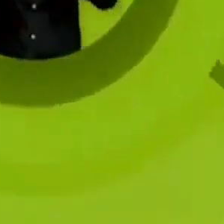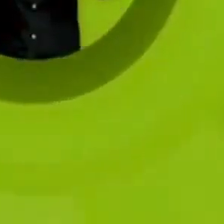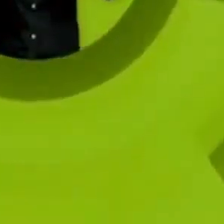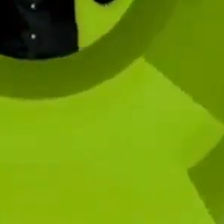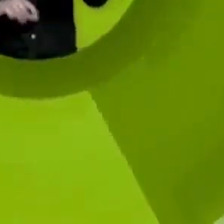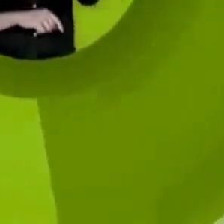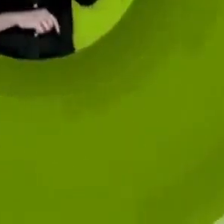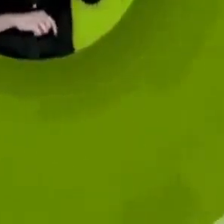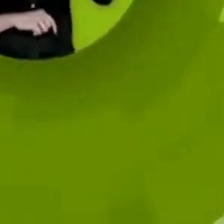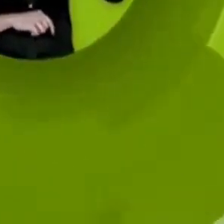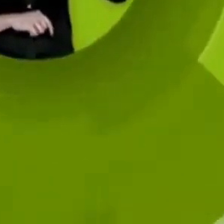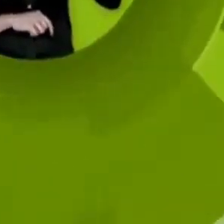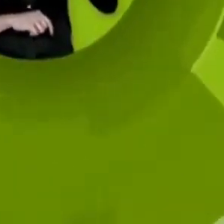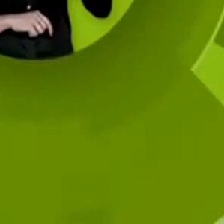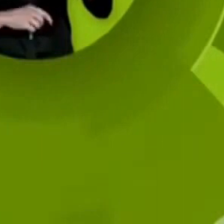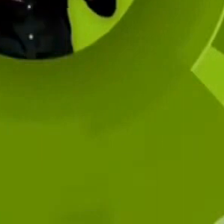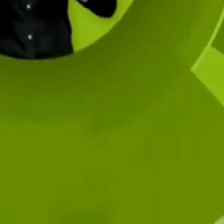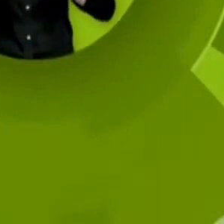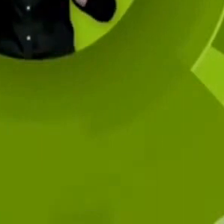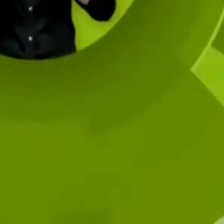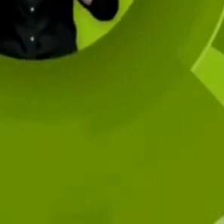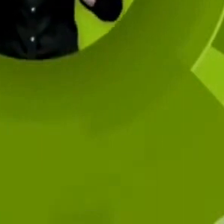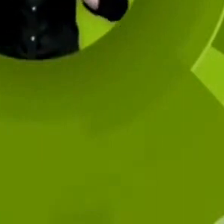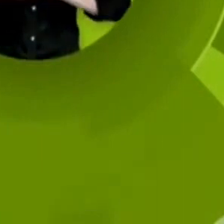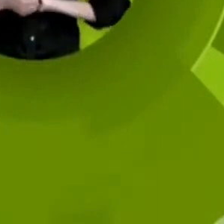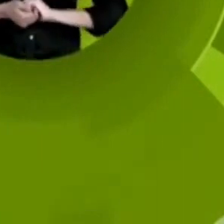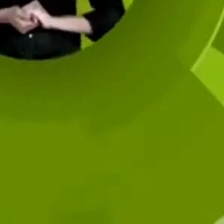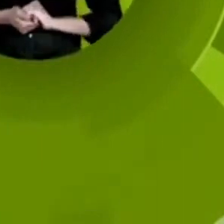programa a seguir é livre para todos os públicos.